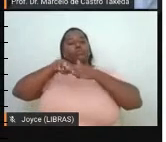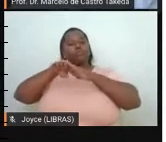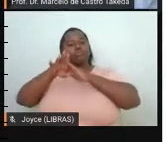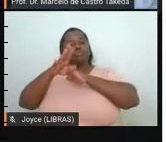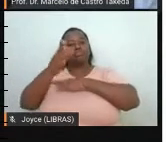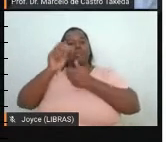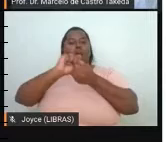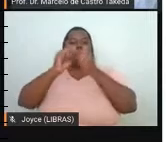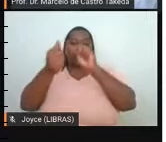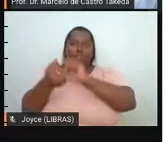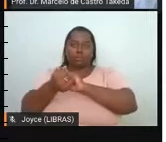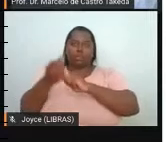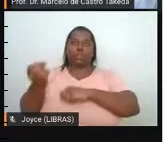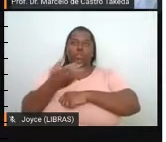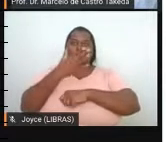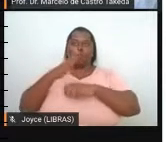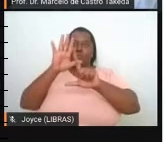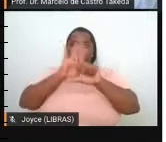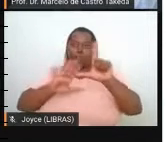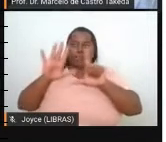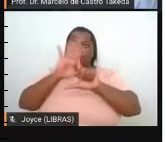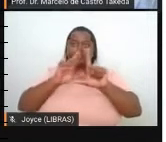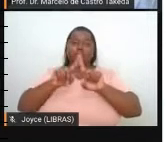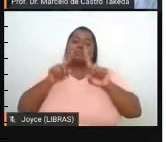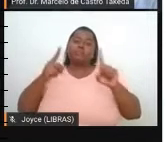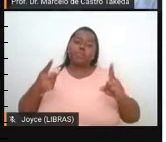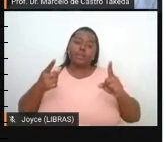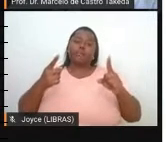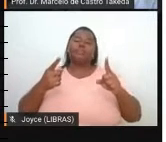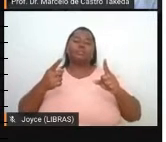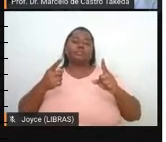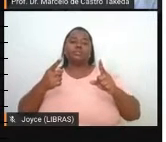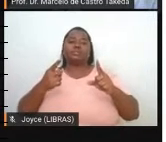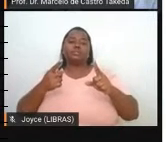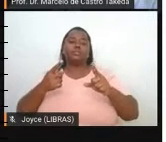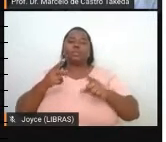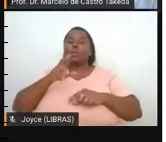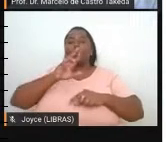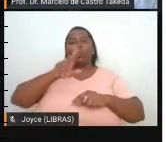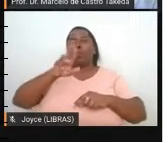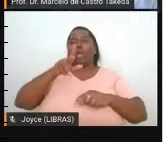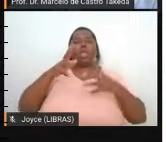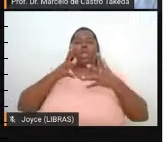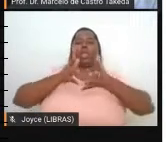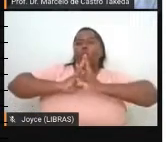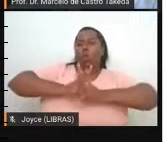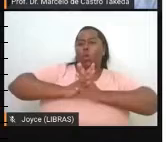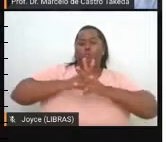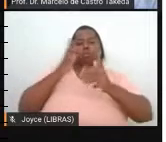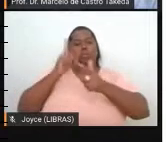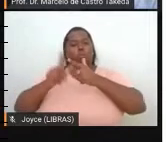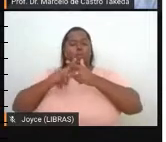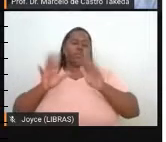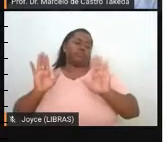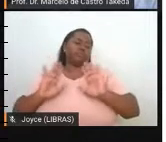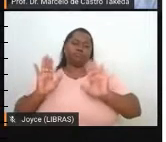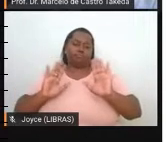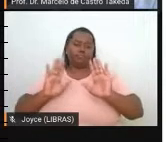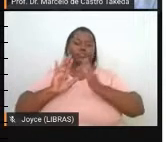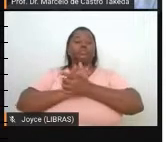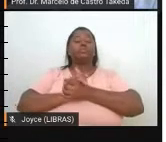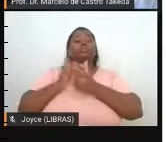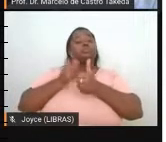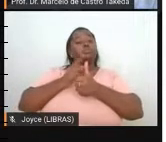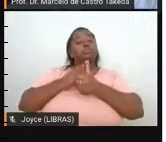ambiente, mas não é nada que cause grandes transtornos. Bom, a primeira parte é a gente receber poderes